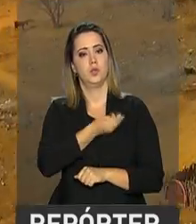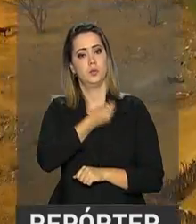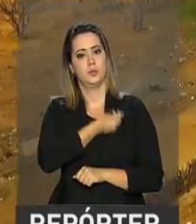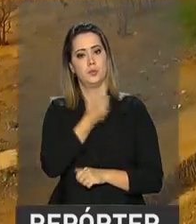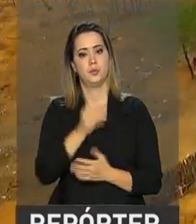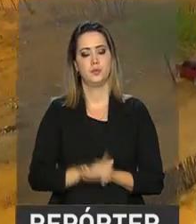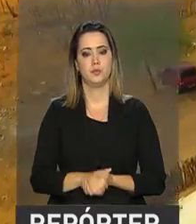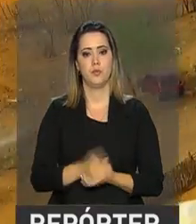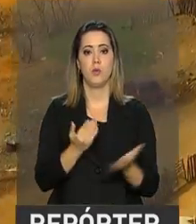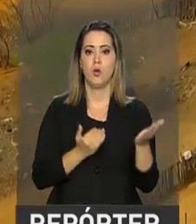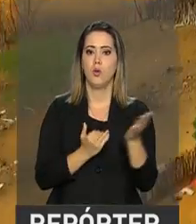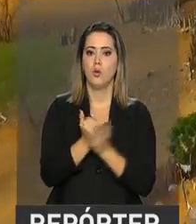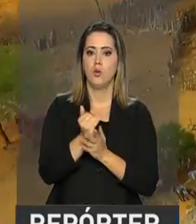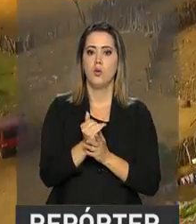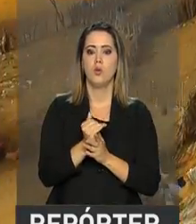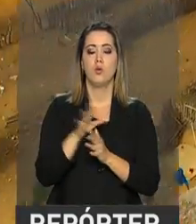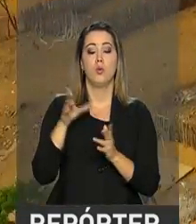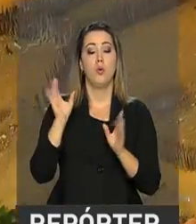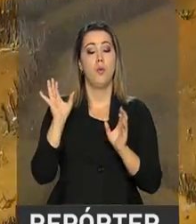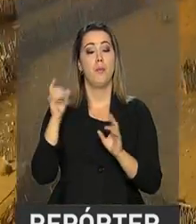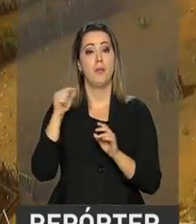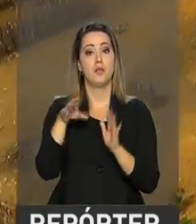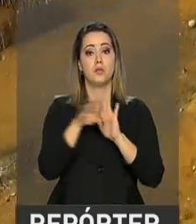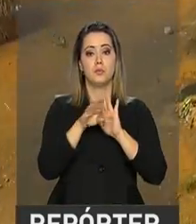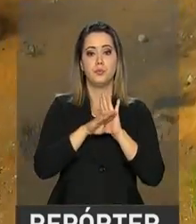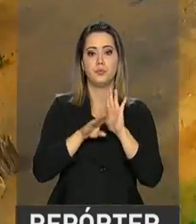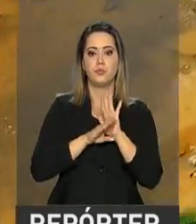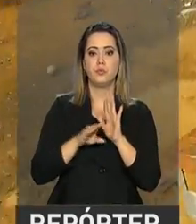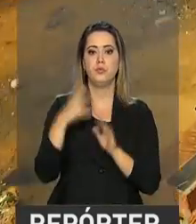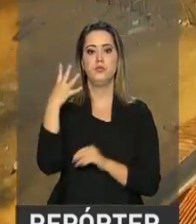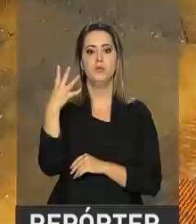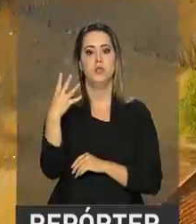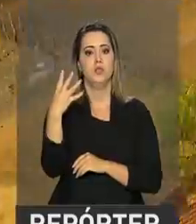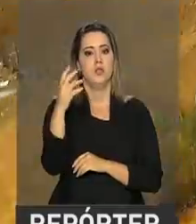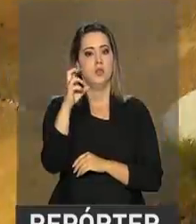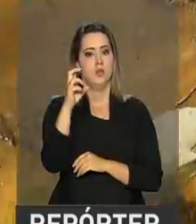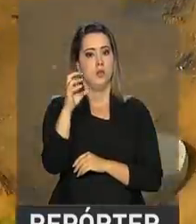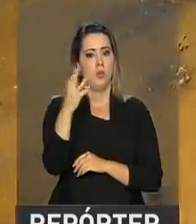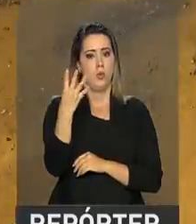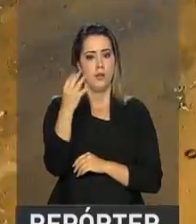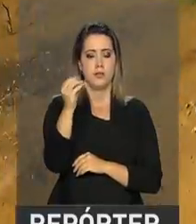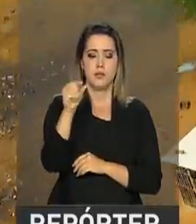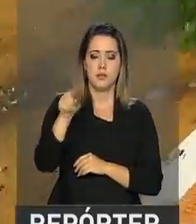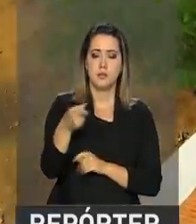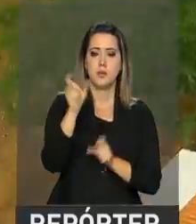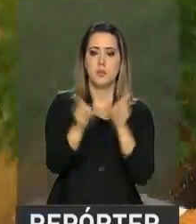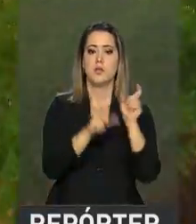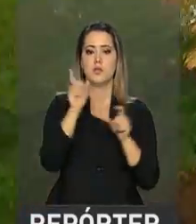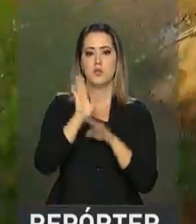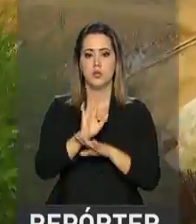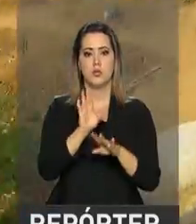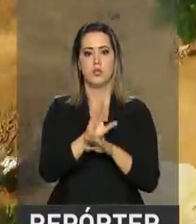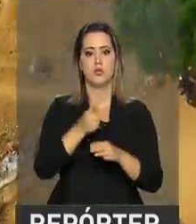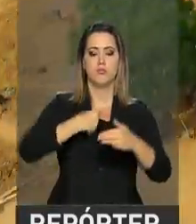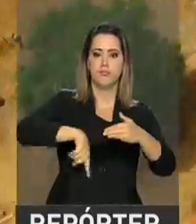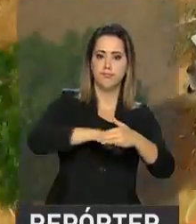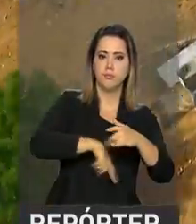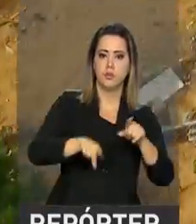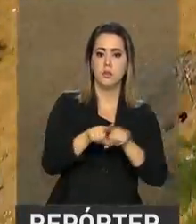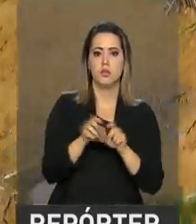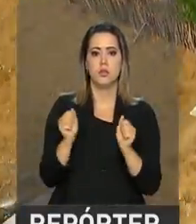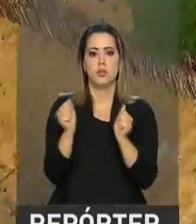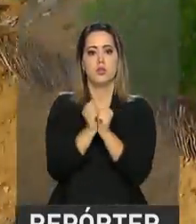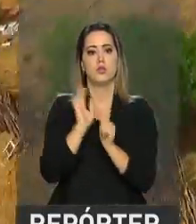vida. Desde o início do projeto, em 2012, cerca de 400 mil pessoas já foram beneficiadas com cisternas,